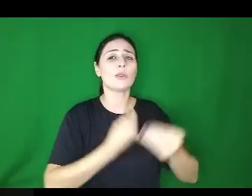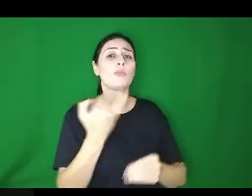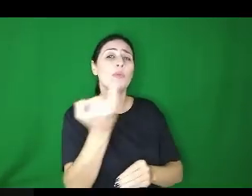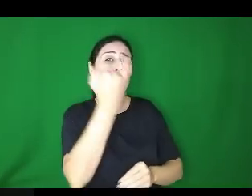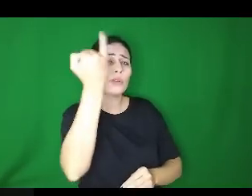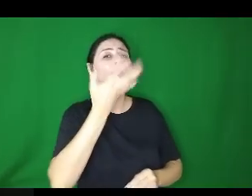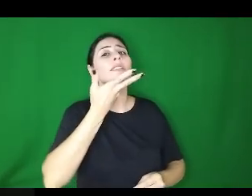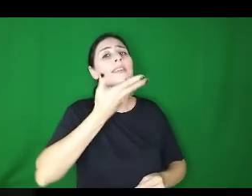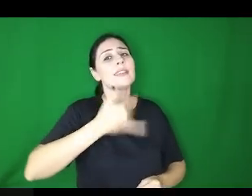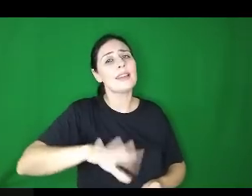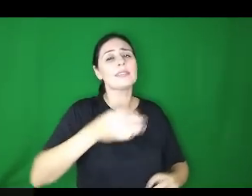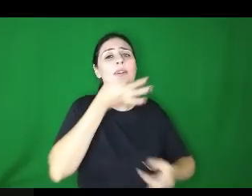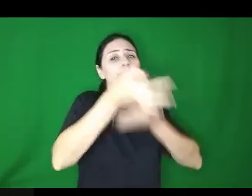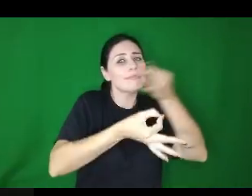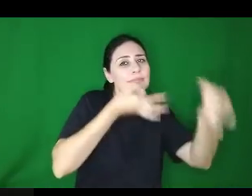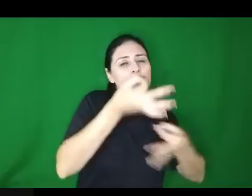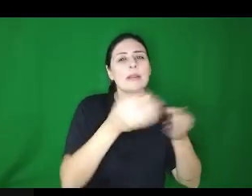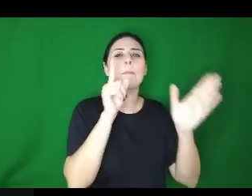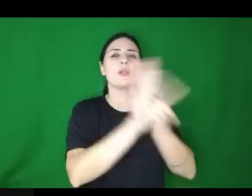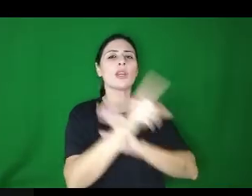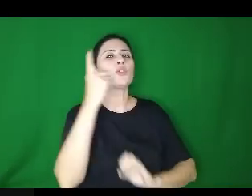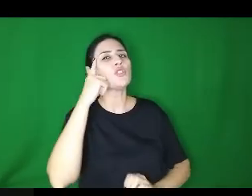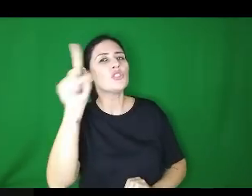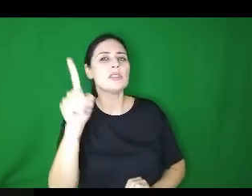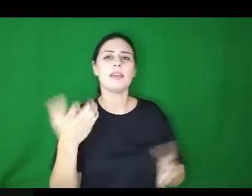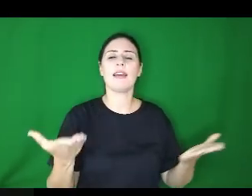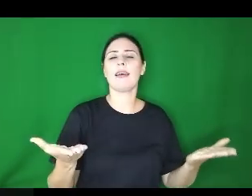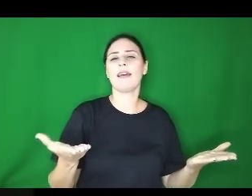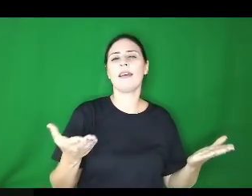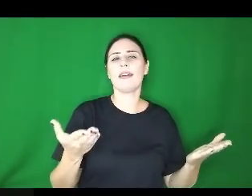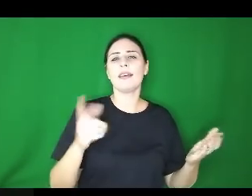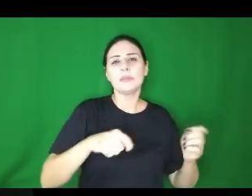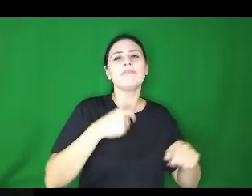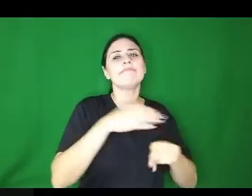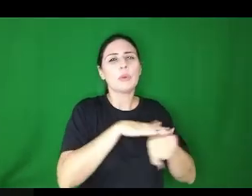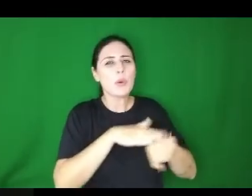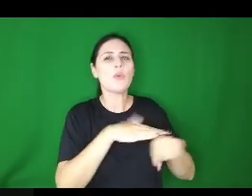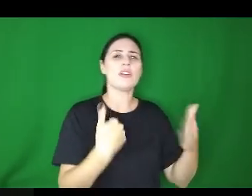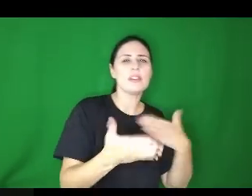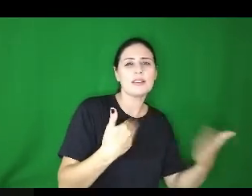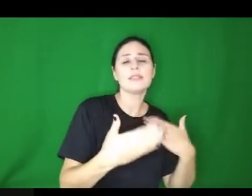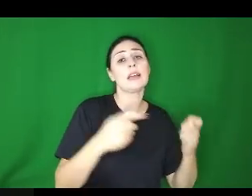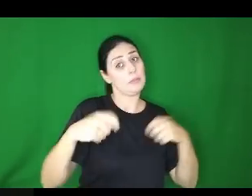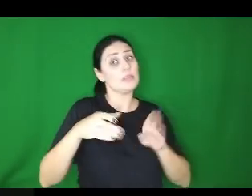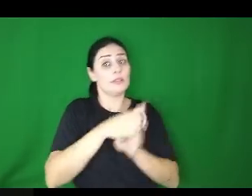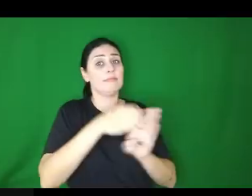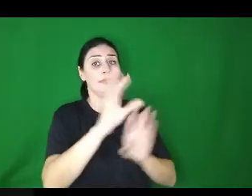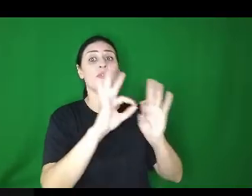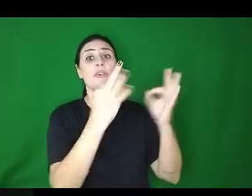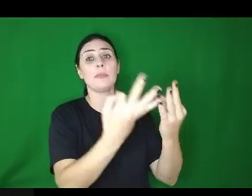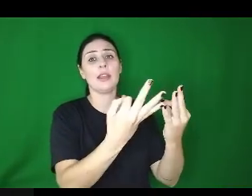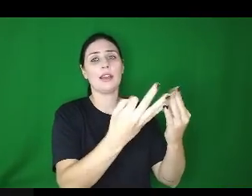a oralidade, a gente, como é que vai trabalhar? Se tiver um momento que tem o ensino híbrido, a gente vai tendo um